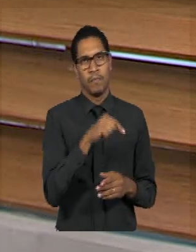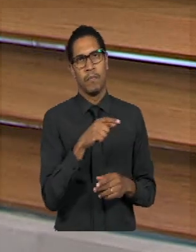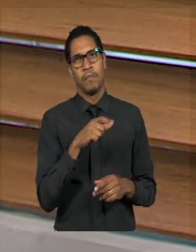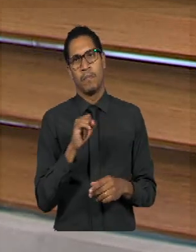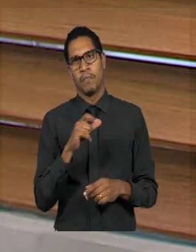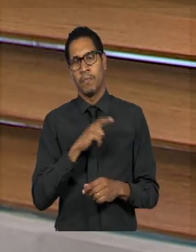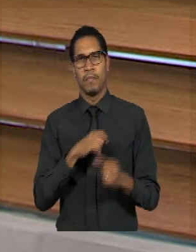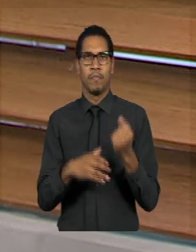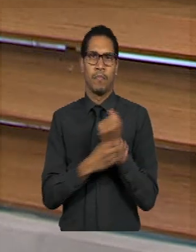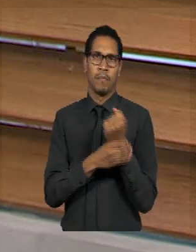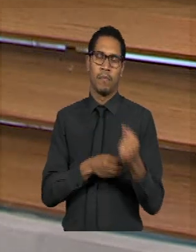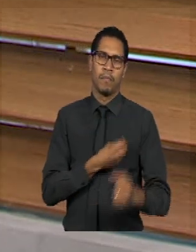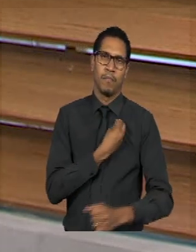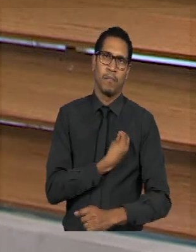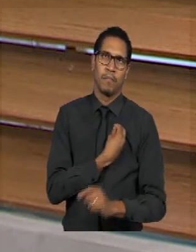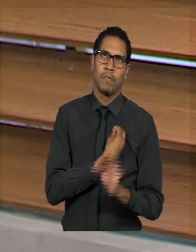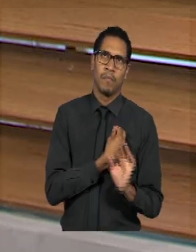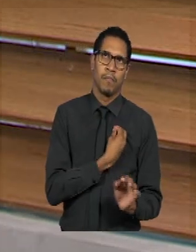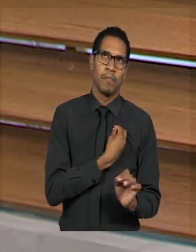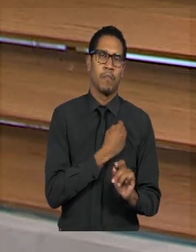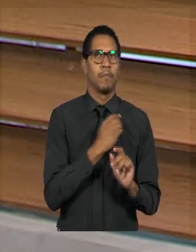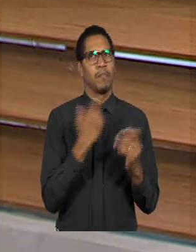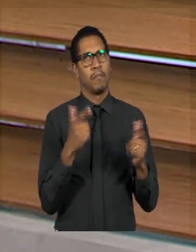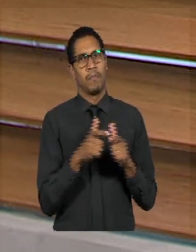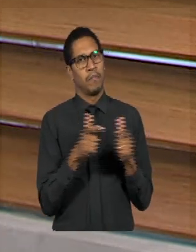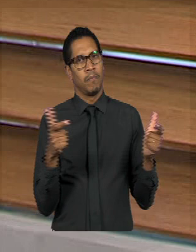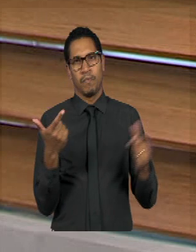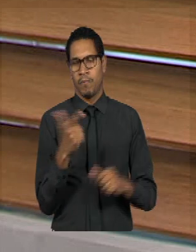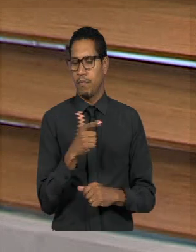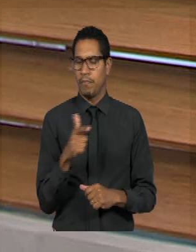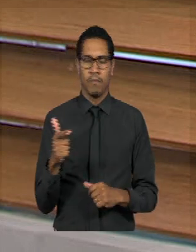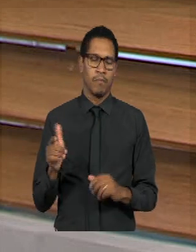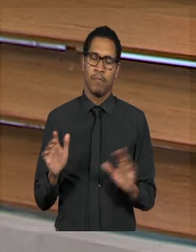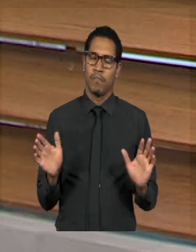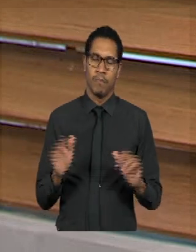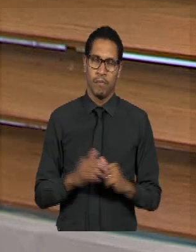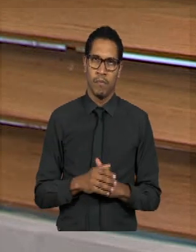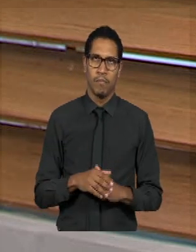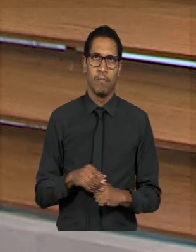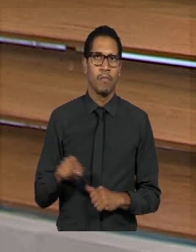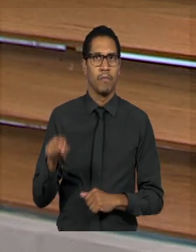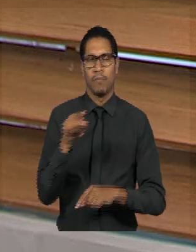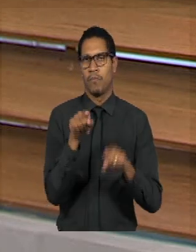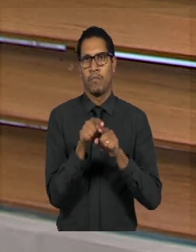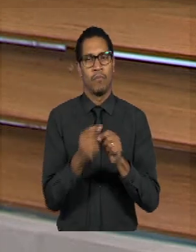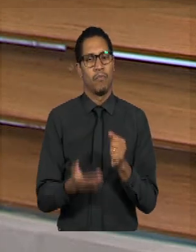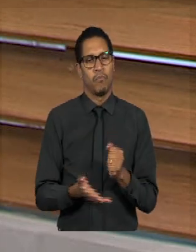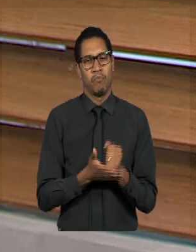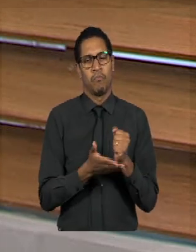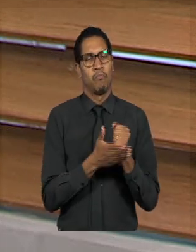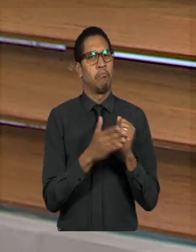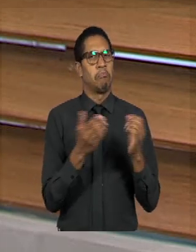tem seguro de vida. Nós sabemos que a maioria não tem. Não tem. Eles não são resguardados.